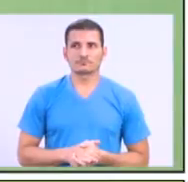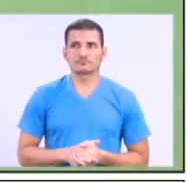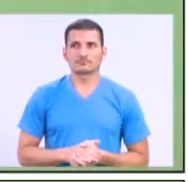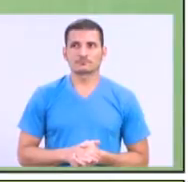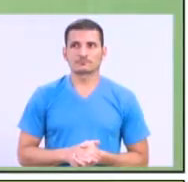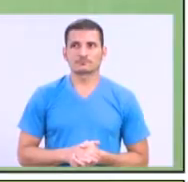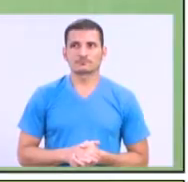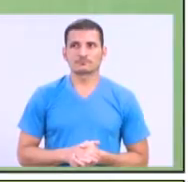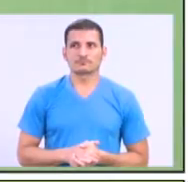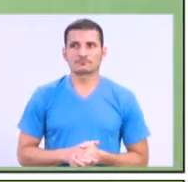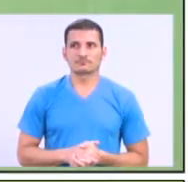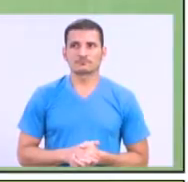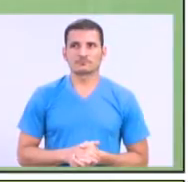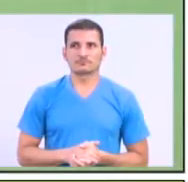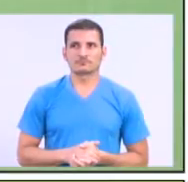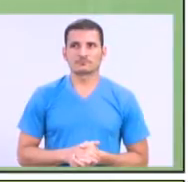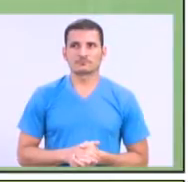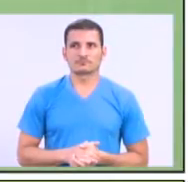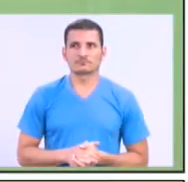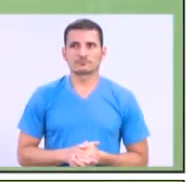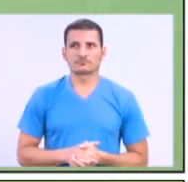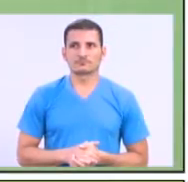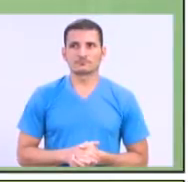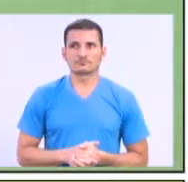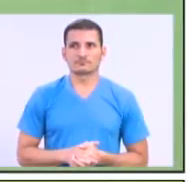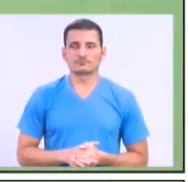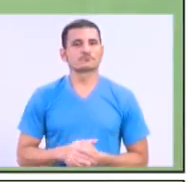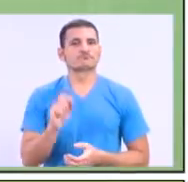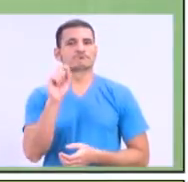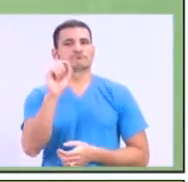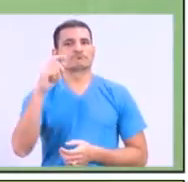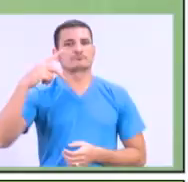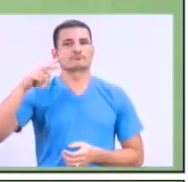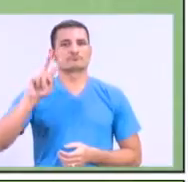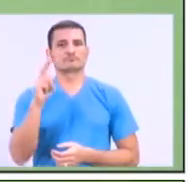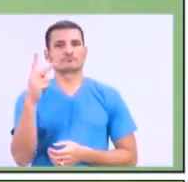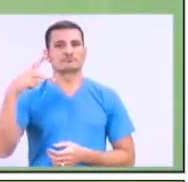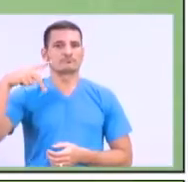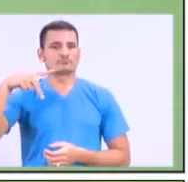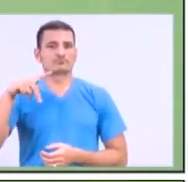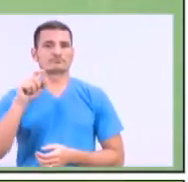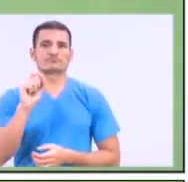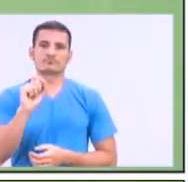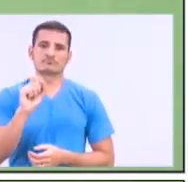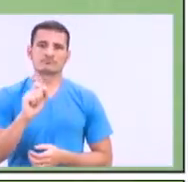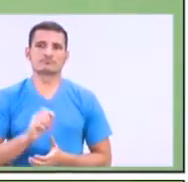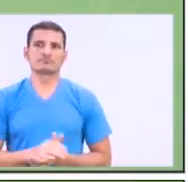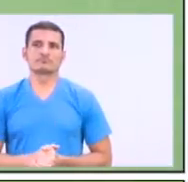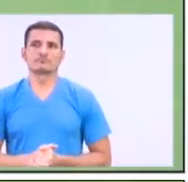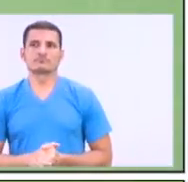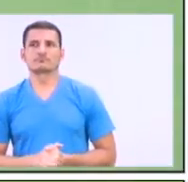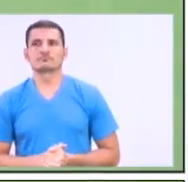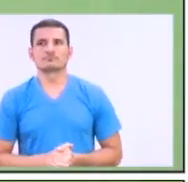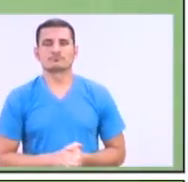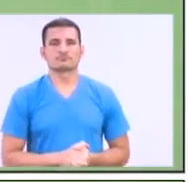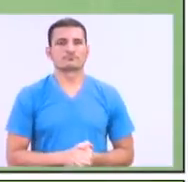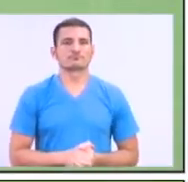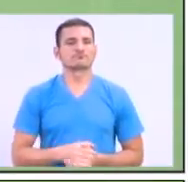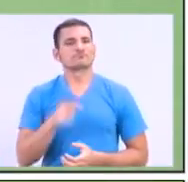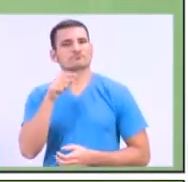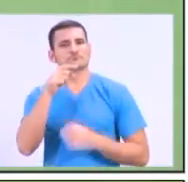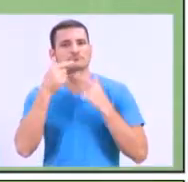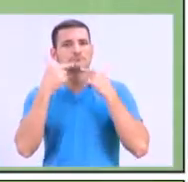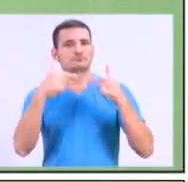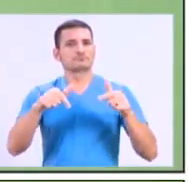Mas afinal, pessoal, o que é esse tal de PHP? O que se tem falado sobre essa